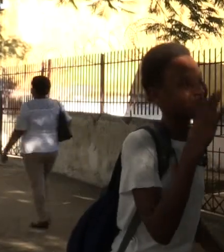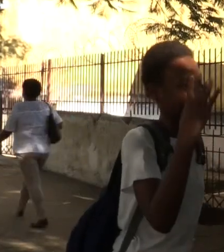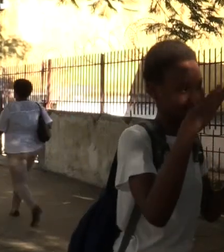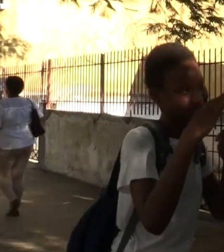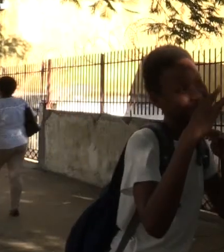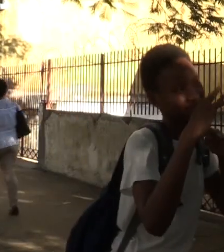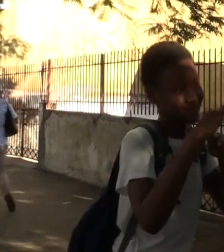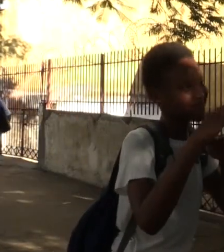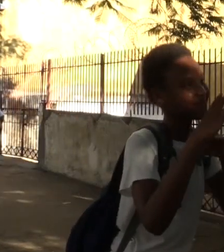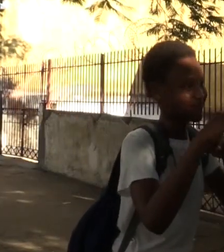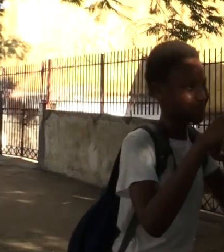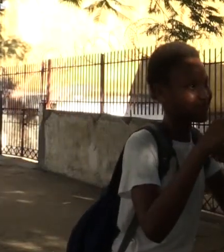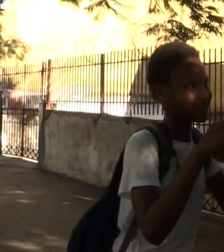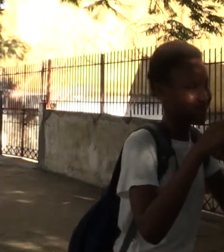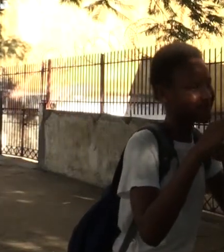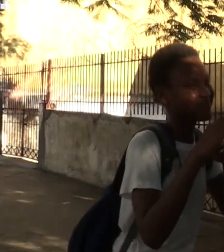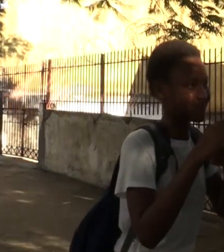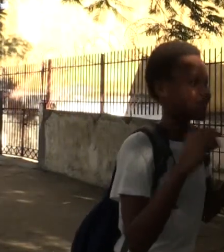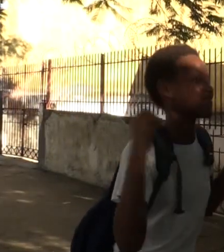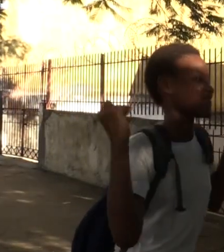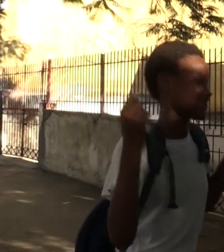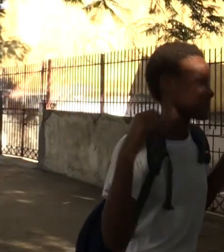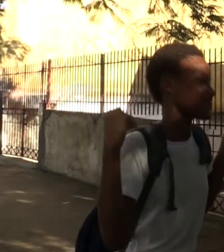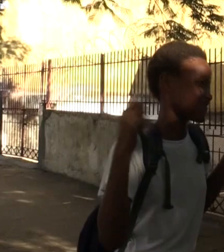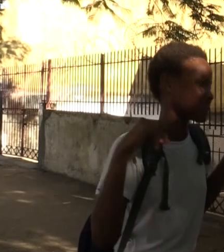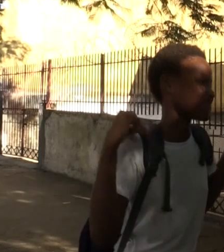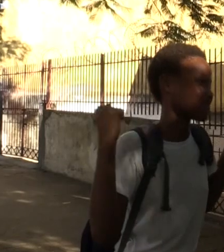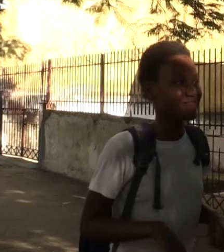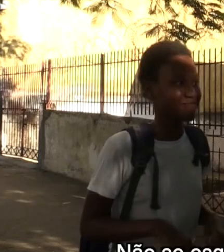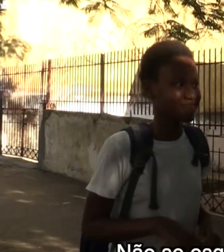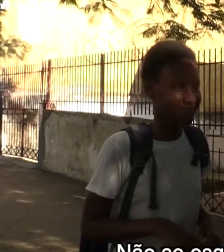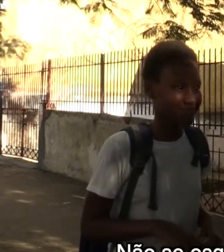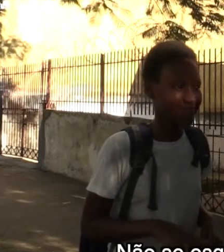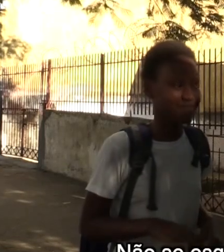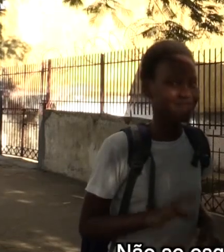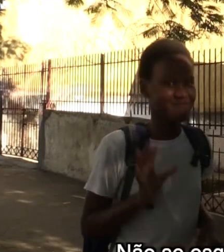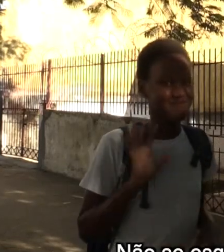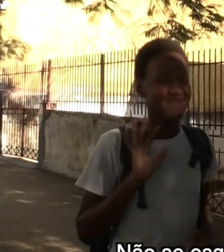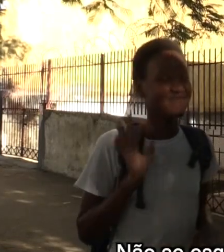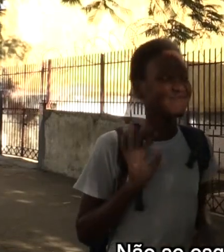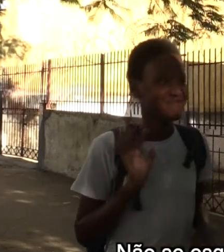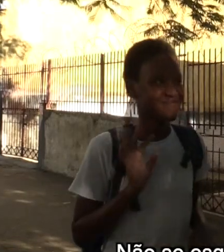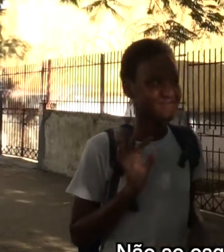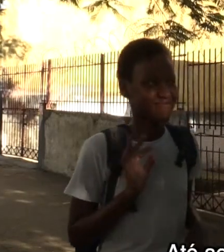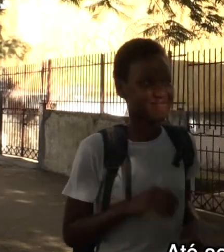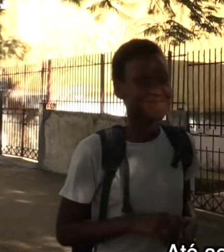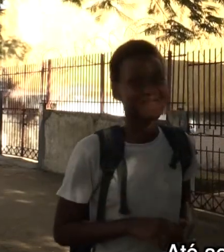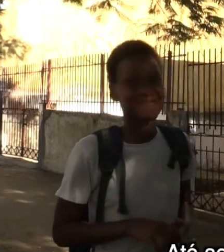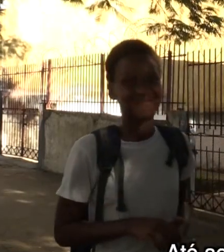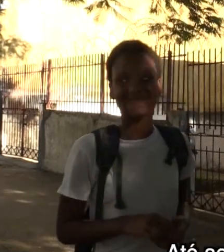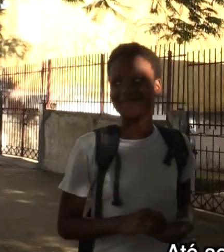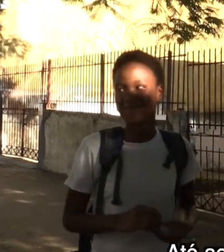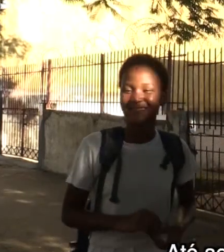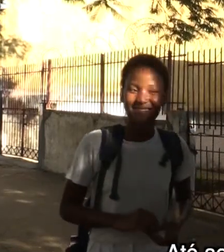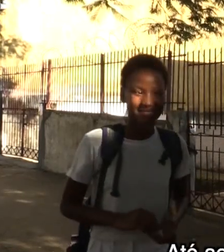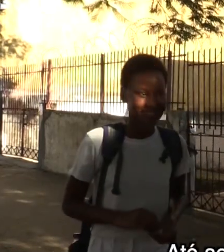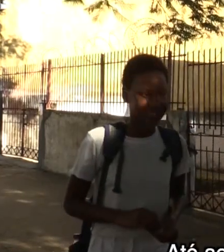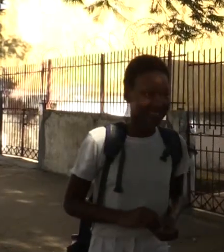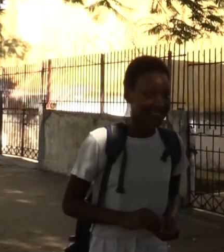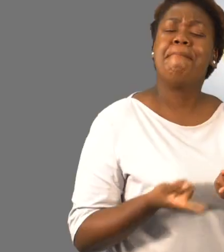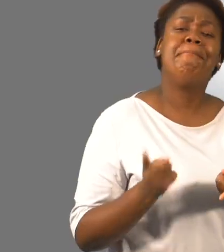música dança não se esqueça de exercitar aí em casa até o próximo